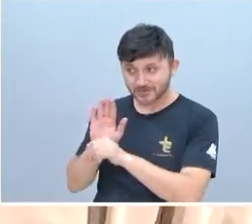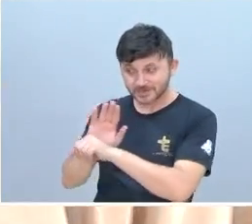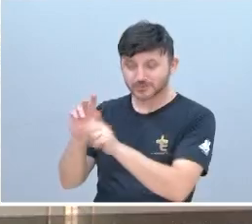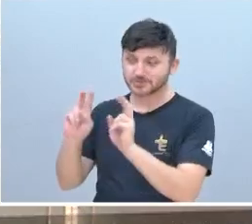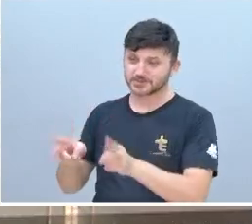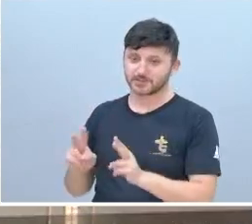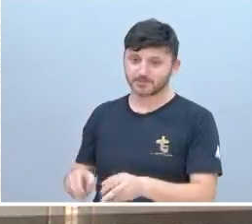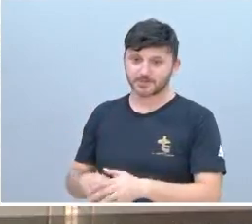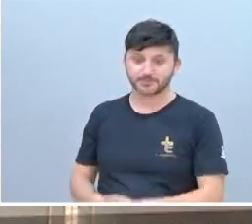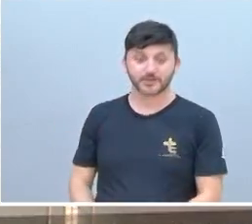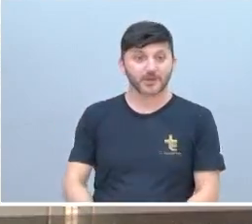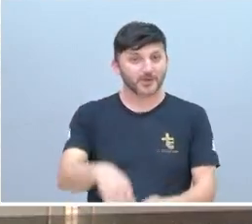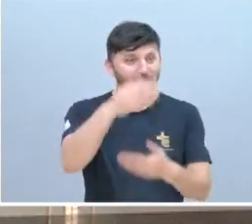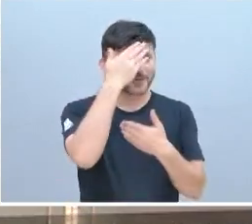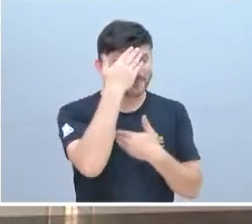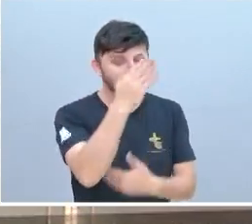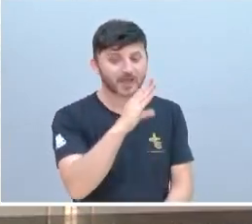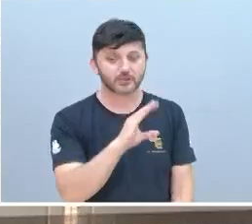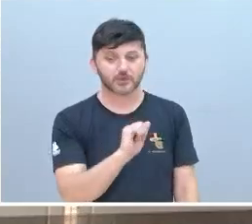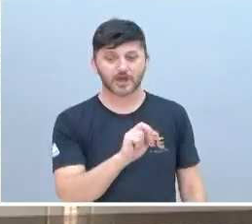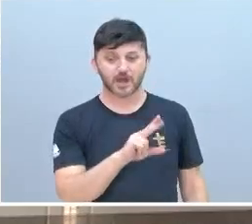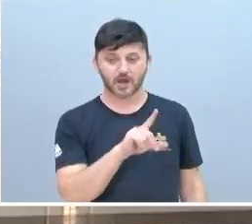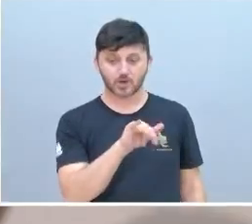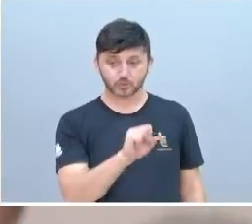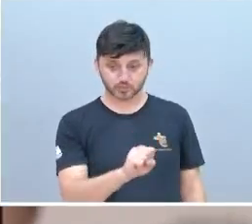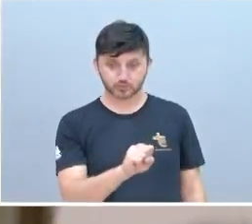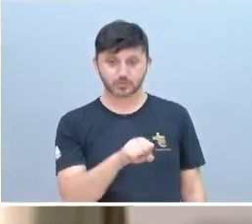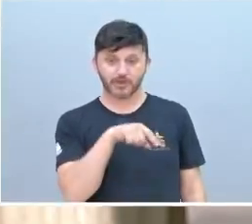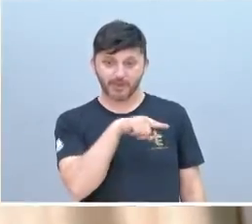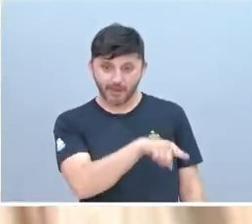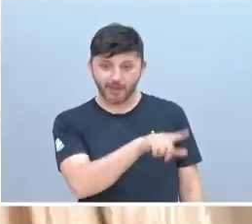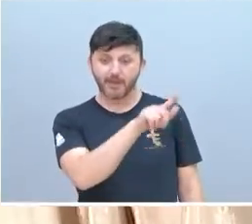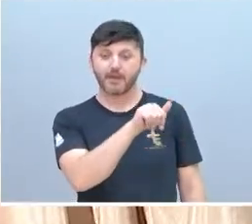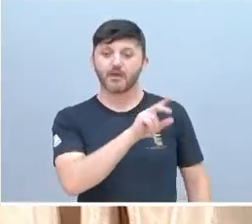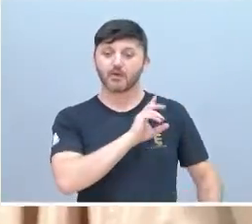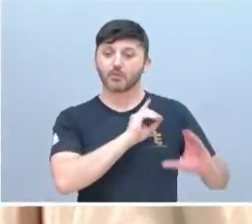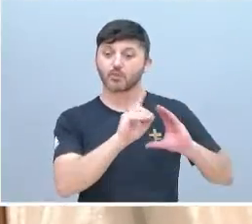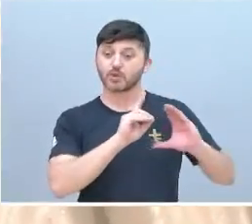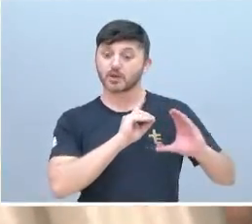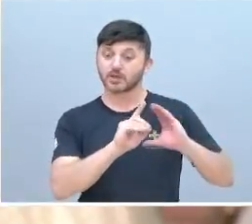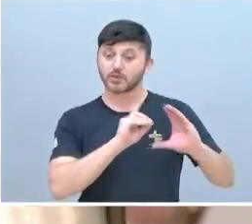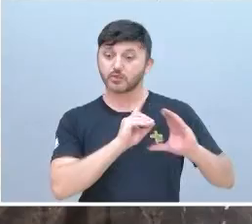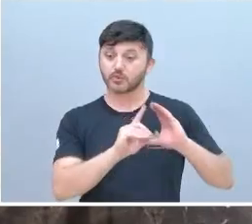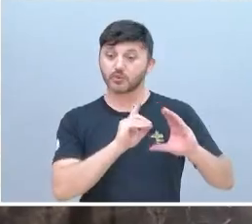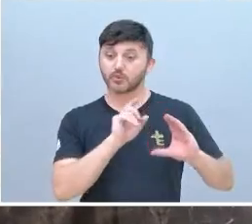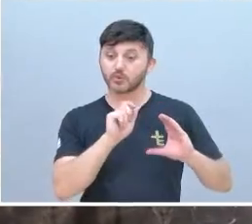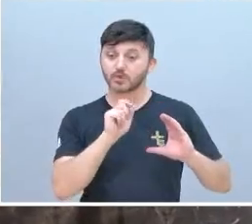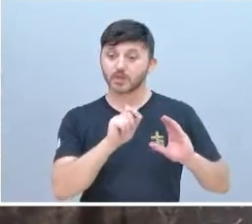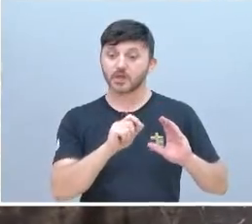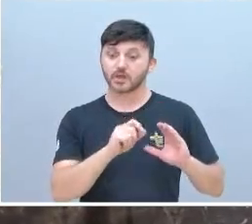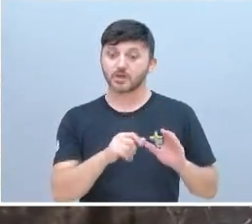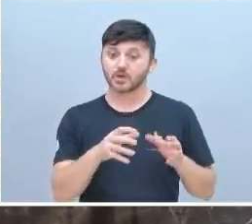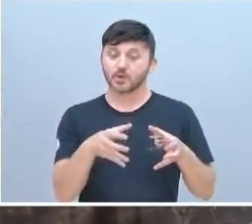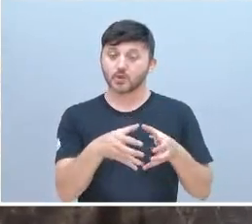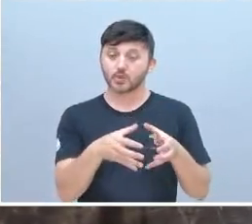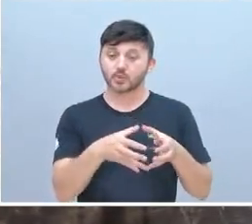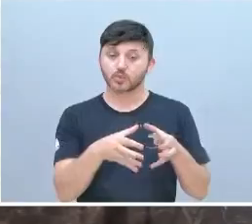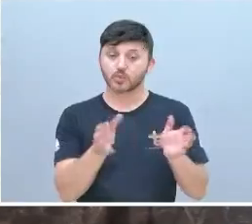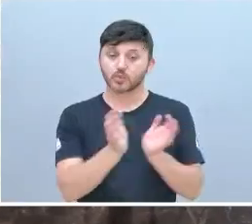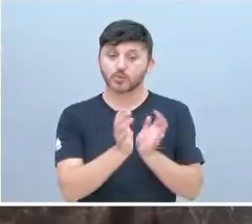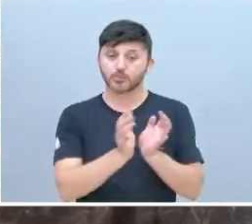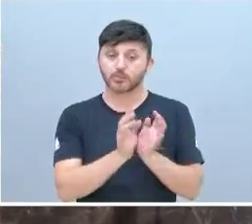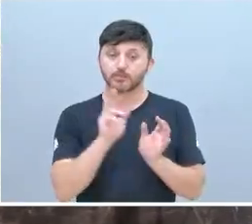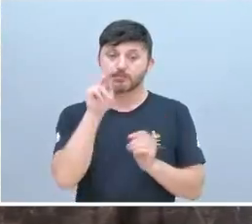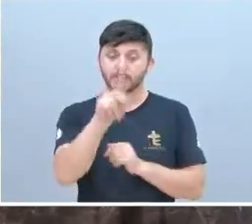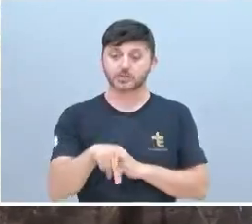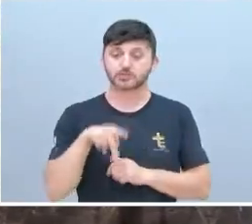obrigado. Obrigado, Carlos. Ele que é o coordenador do Conselho Pastoral